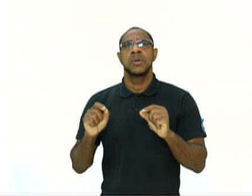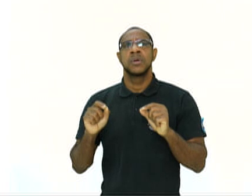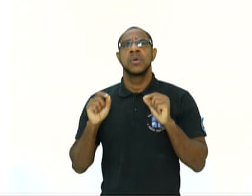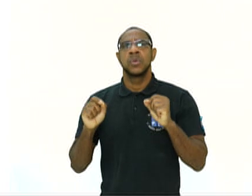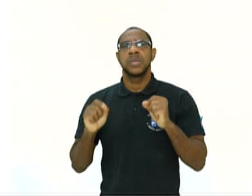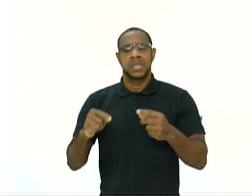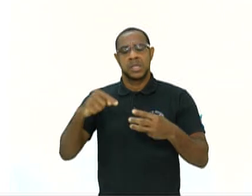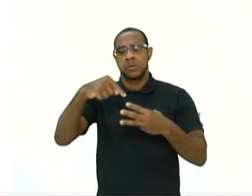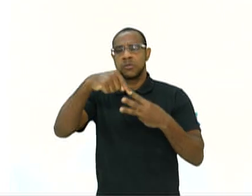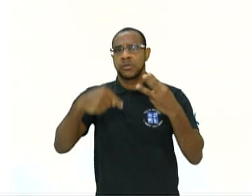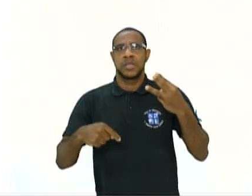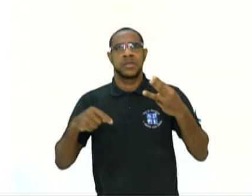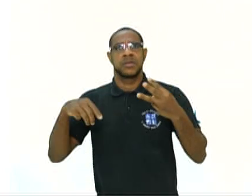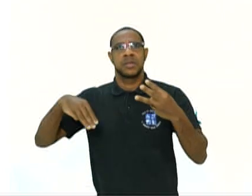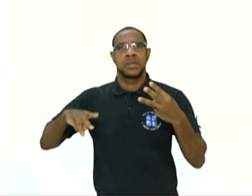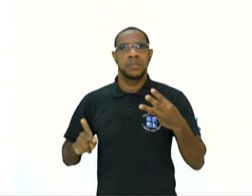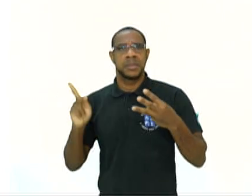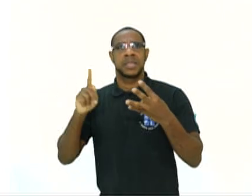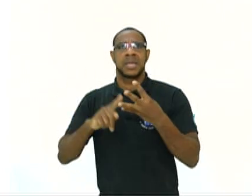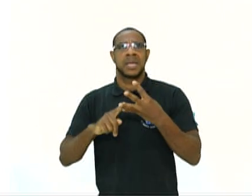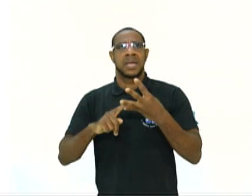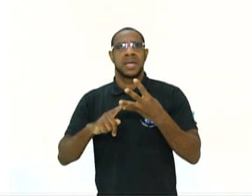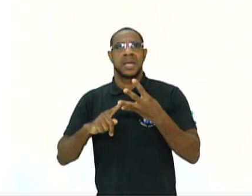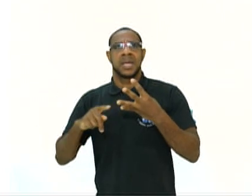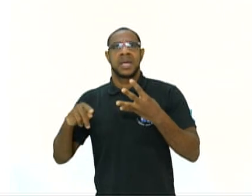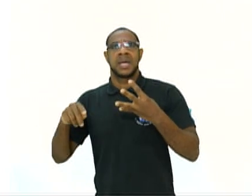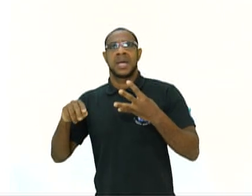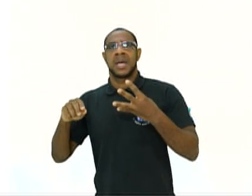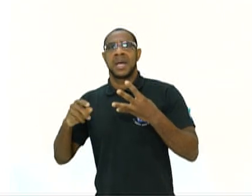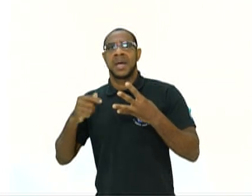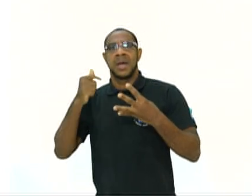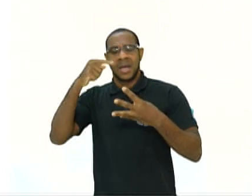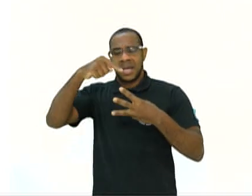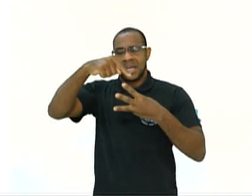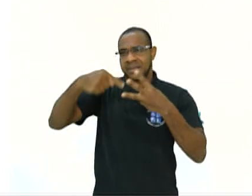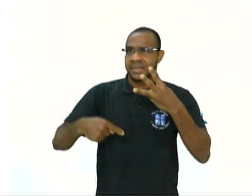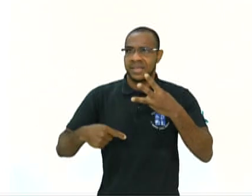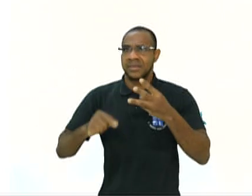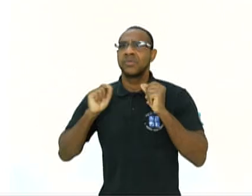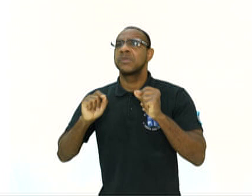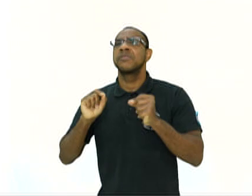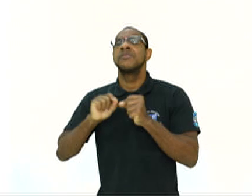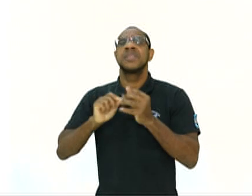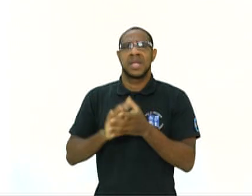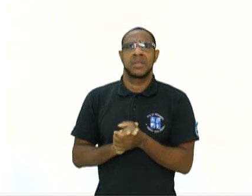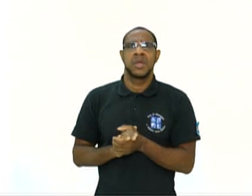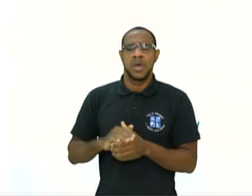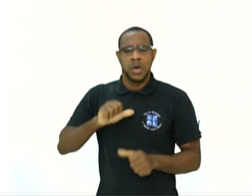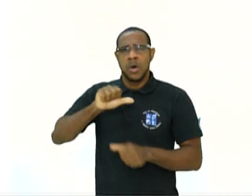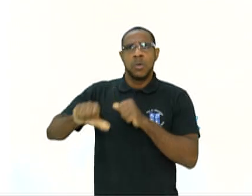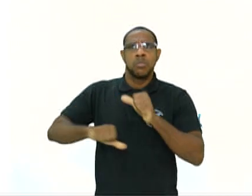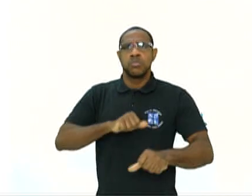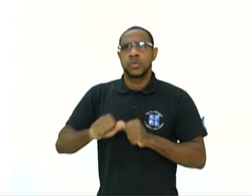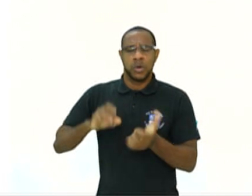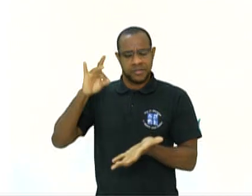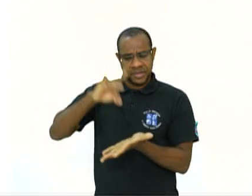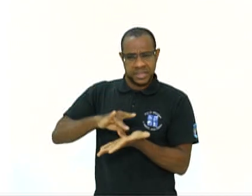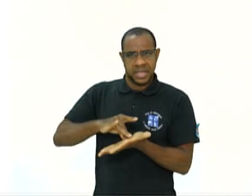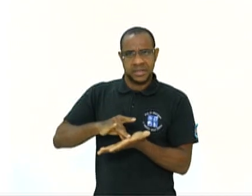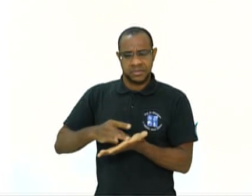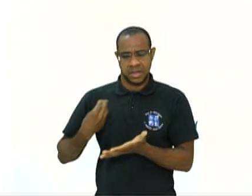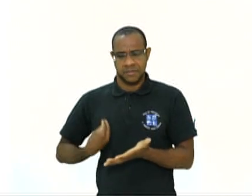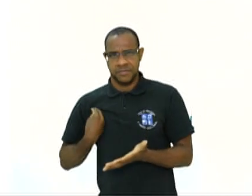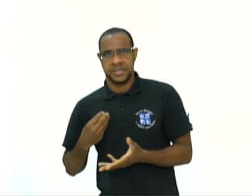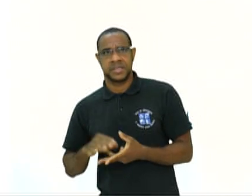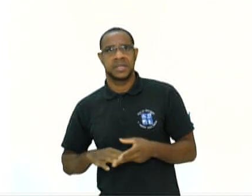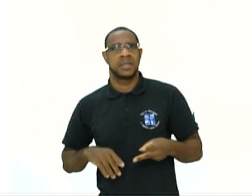Dr. King, Carver, Oprah e Ruth de Souza fizeram? Mudaram a realidade deles e dos outros? Mudaram a cor do cabelo